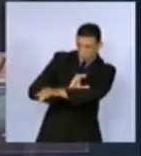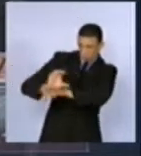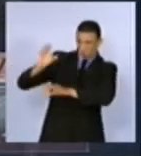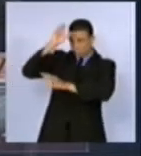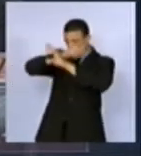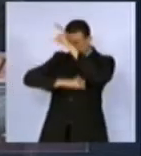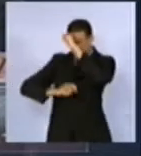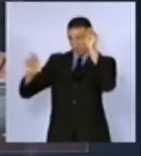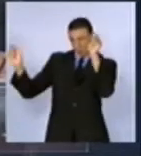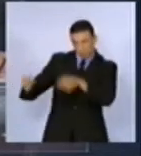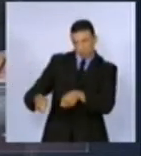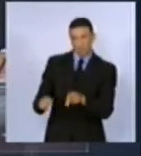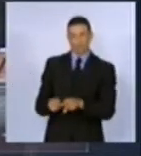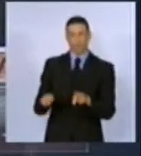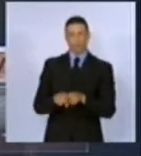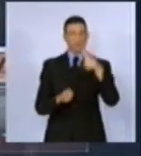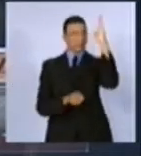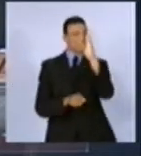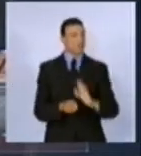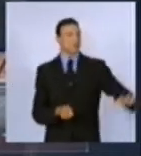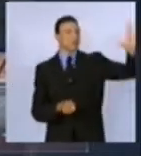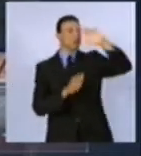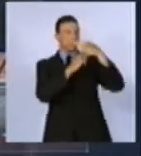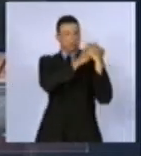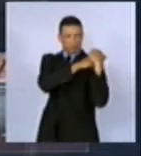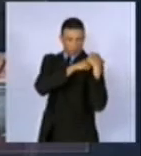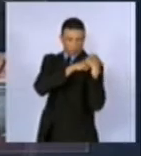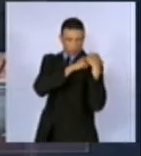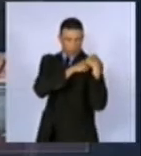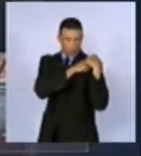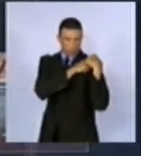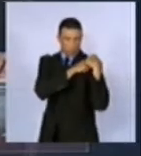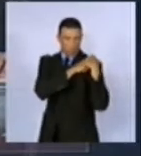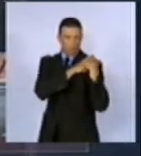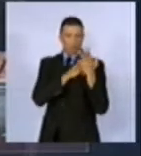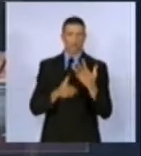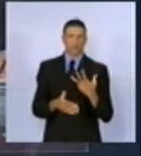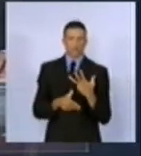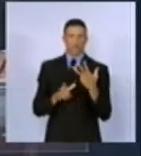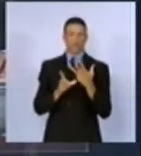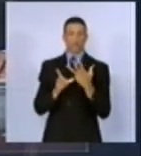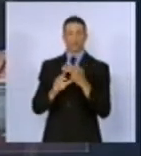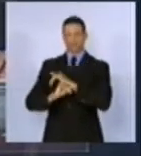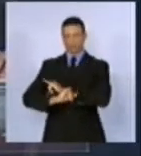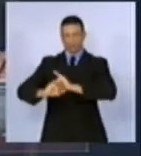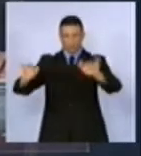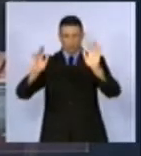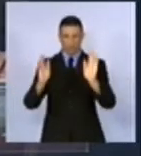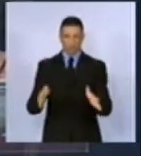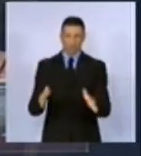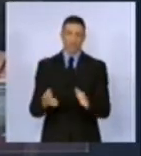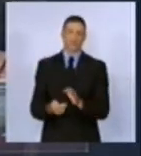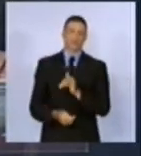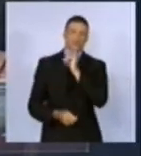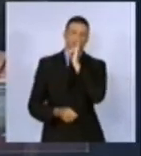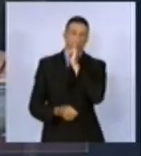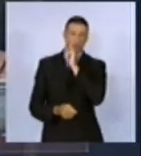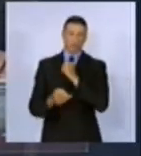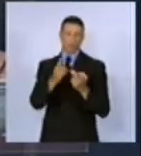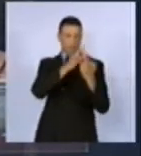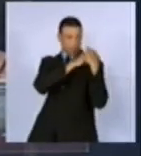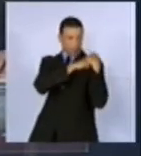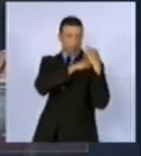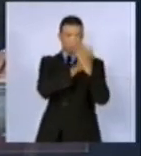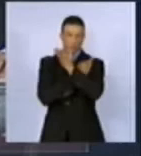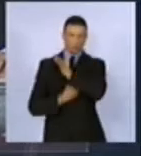profissional em relação ao compromisso Nacional a única já detalhou em que cada ainda só quero reafirmar que efetivamente dentro das obrigações assumidas